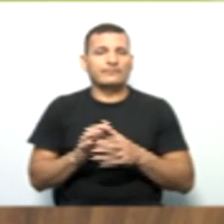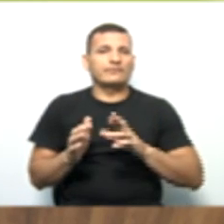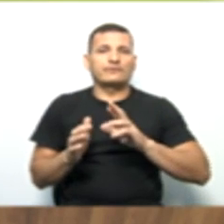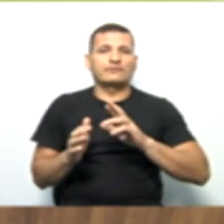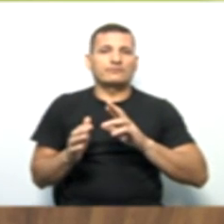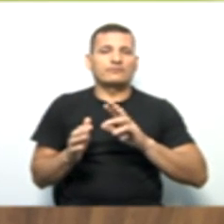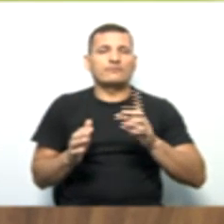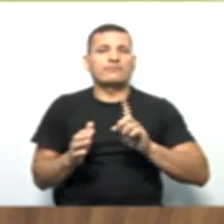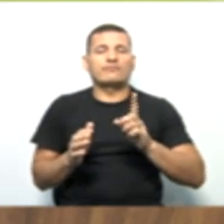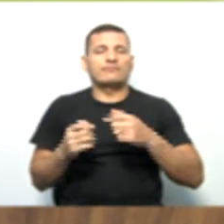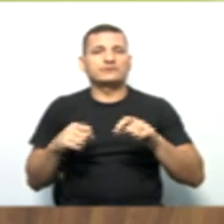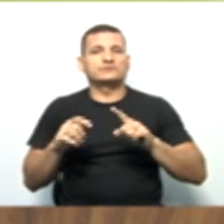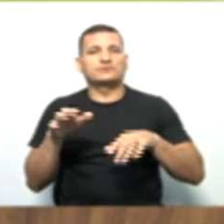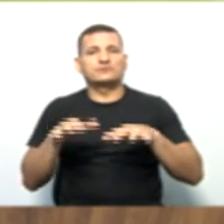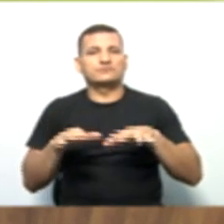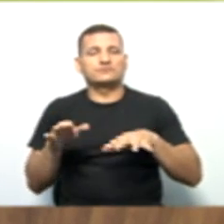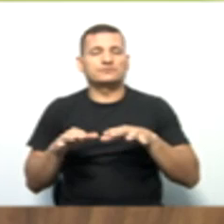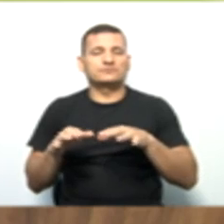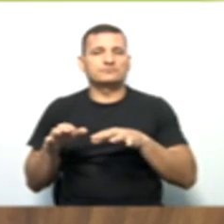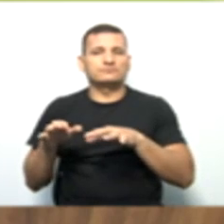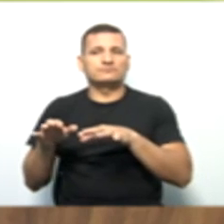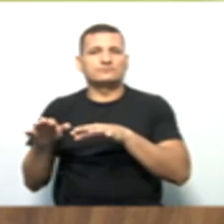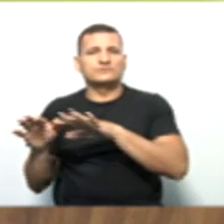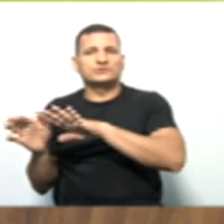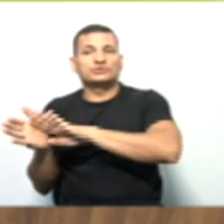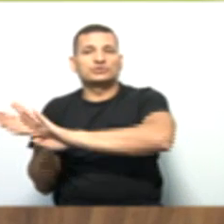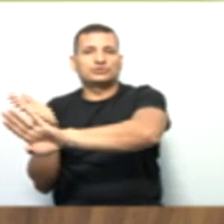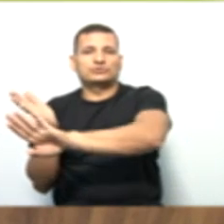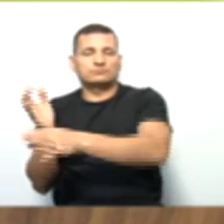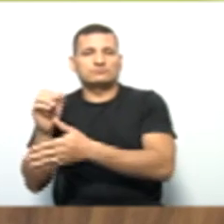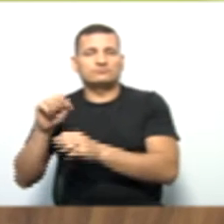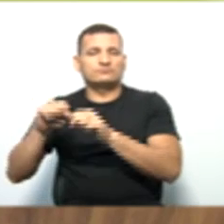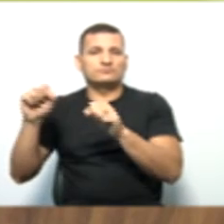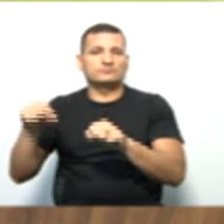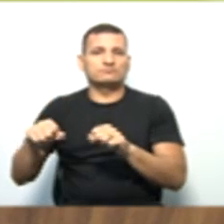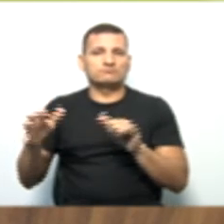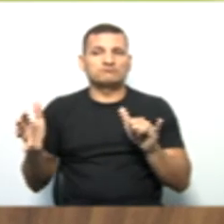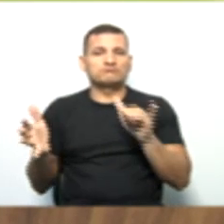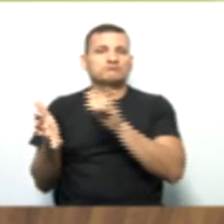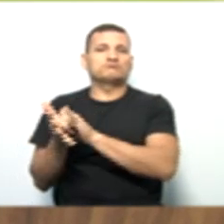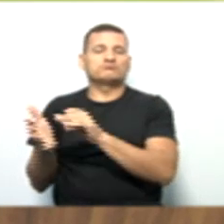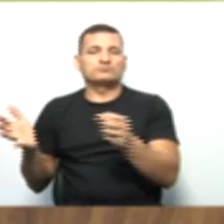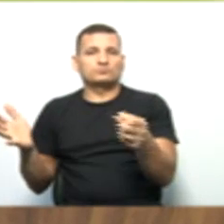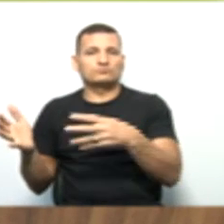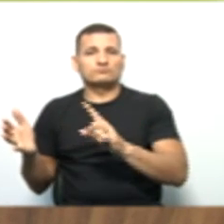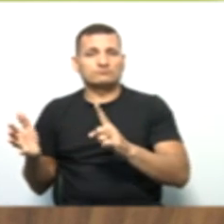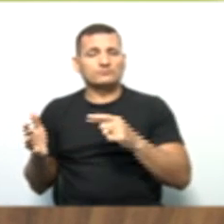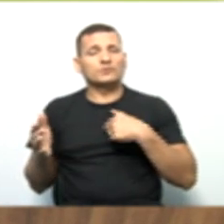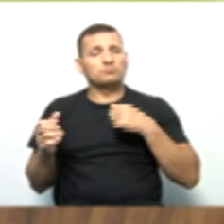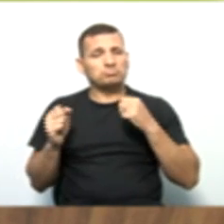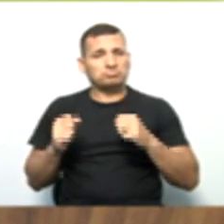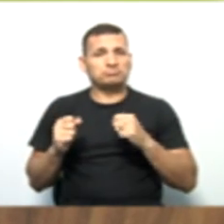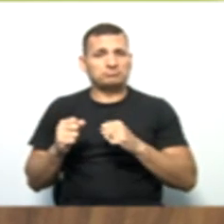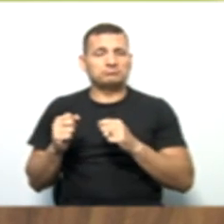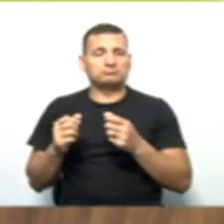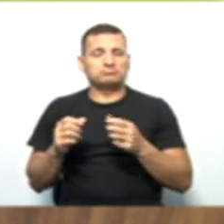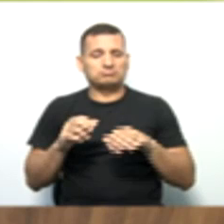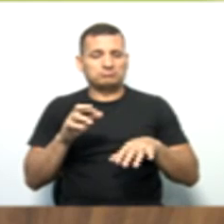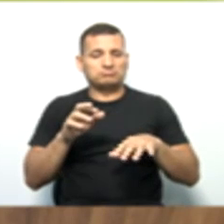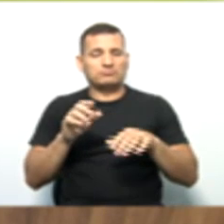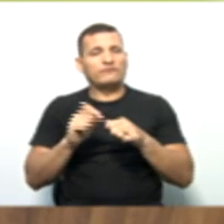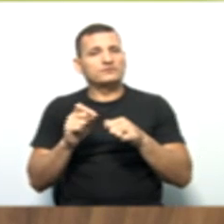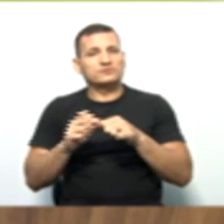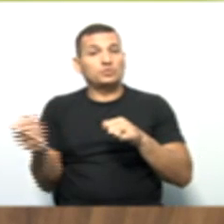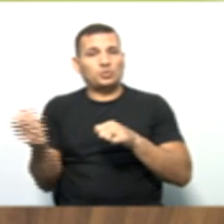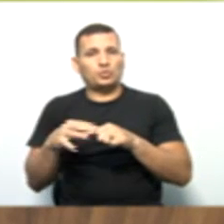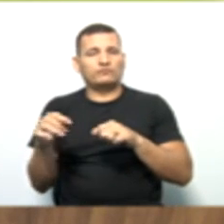construir um novo software, tirar todo aquele que a empresa tem e instalar um novo. Não, eu posso construir um novo módulo e agregar a esse